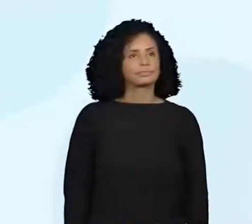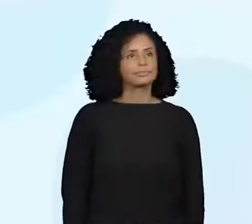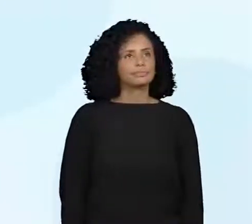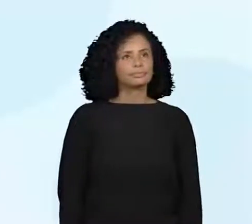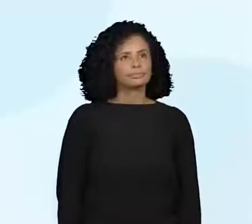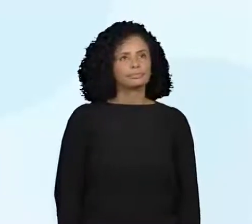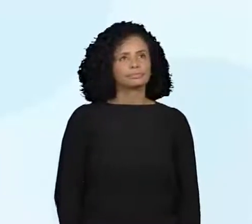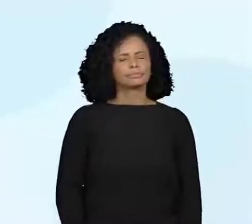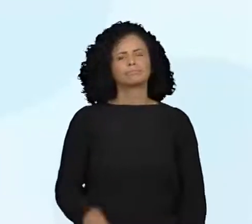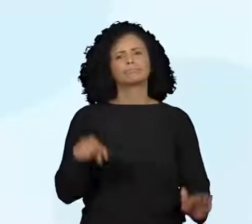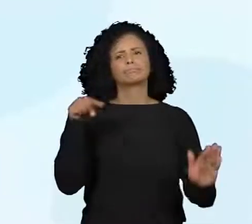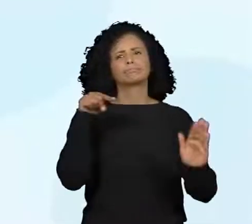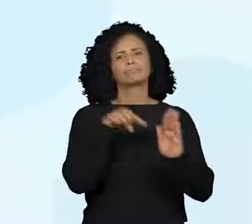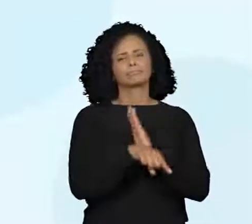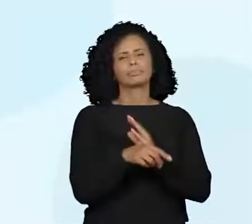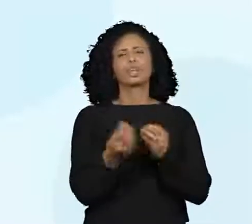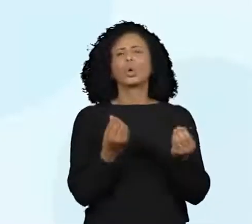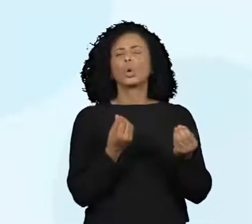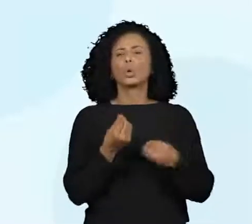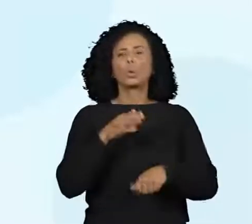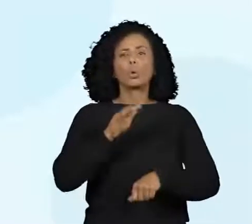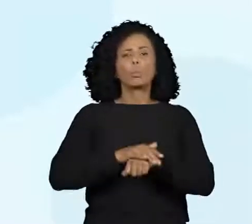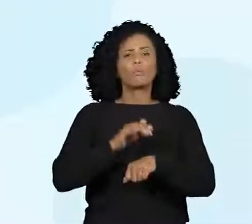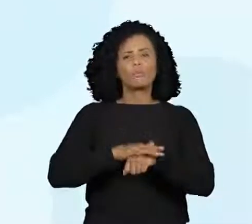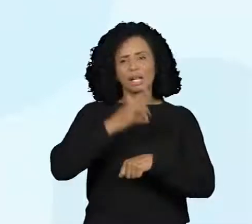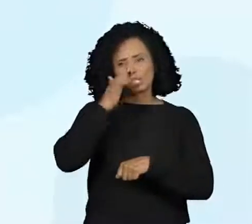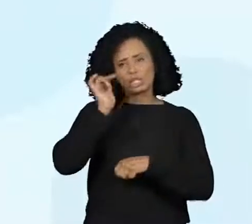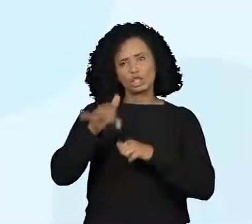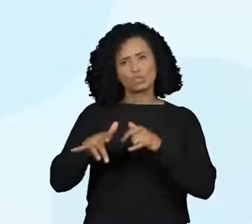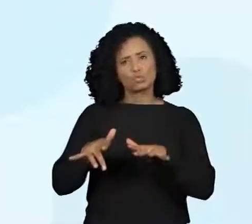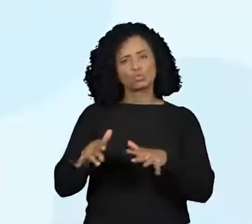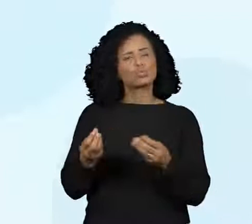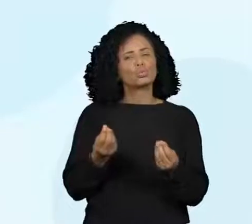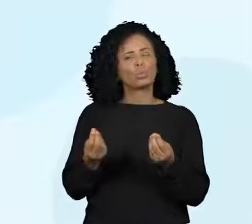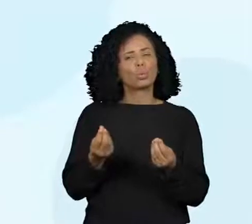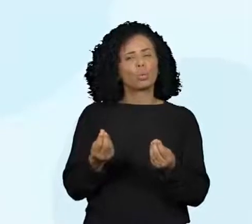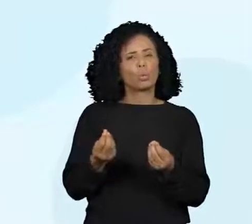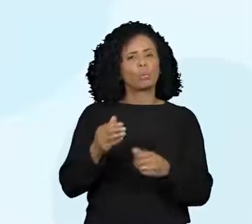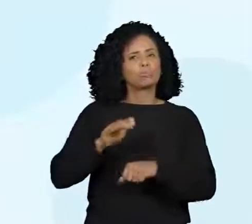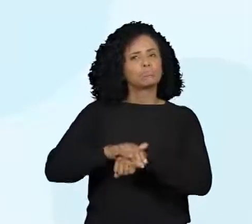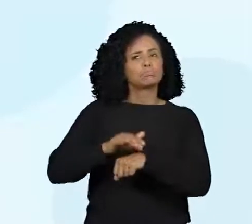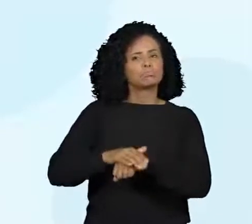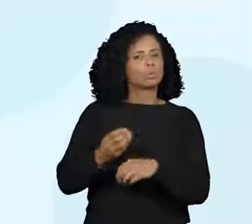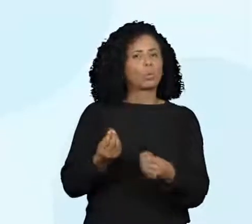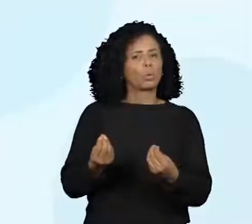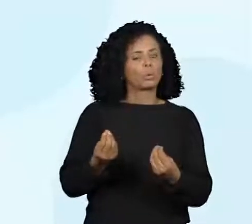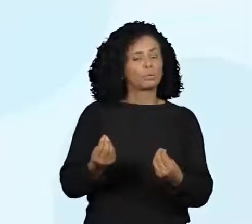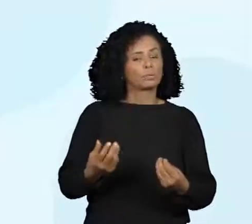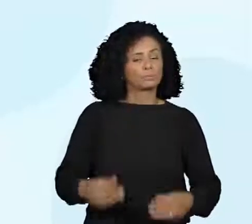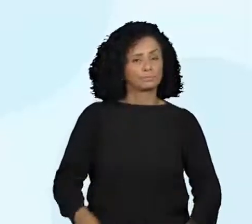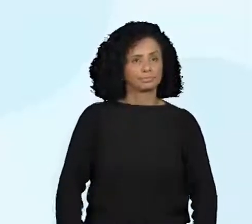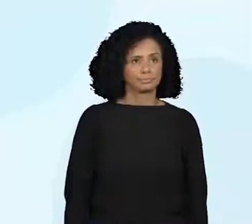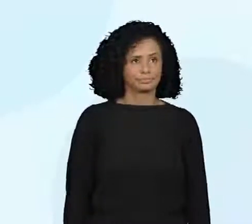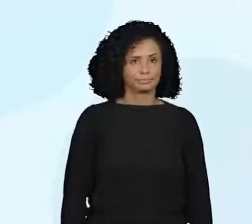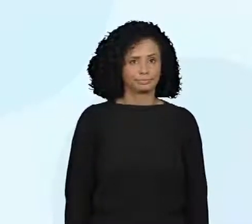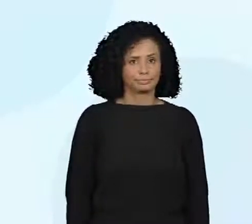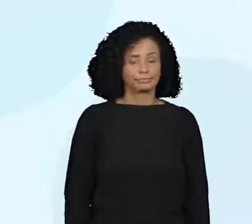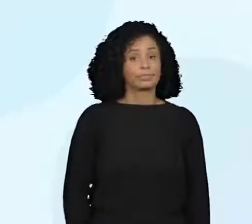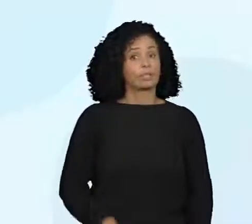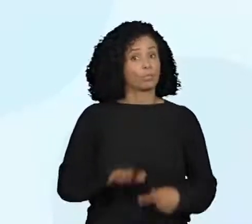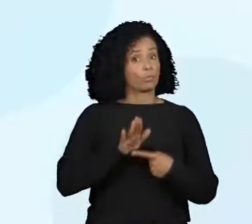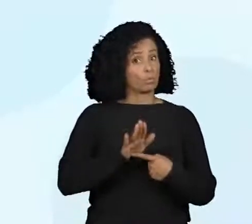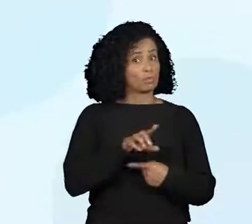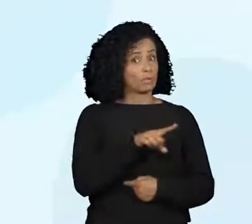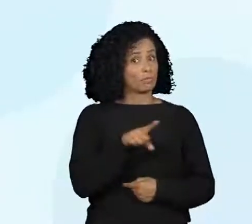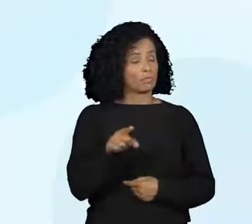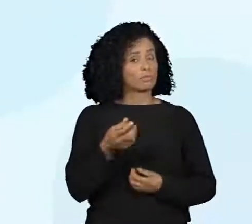Como é produzido o lixo? Então, a gente leu aí no texto aí como é produzido o lixo. Eu trouxe já a informação